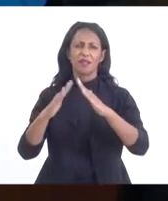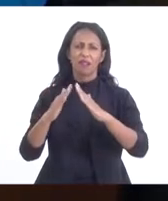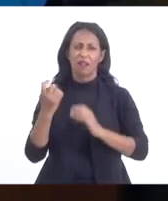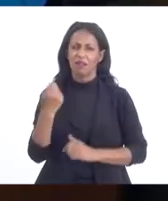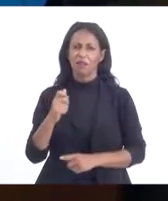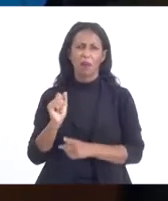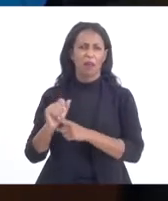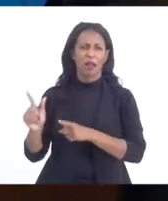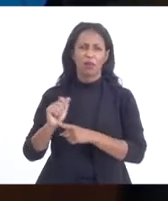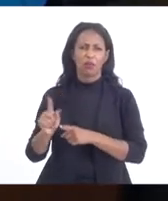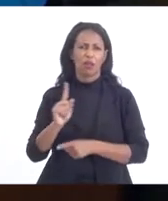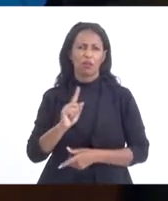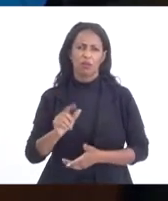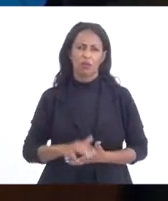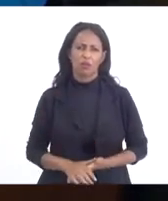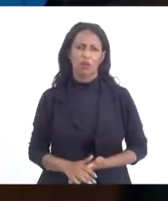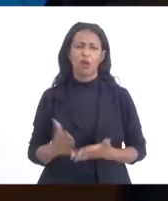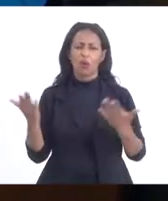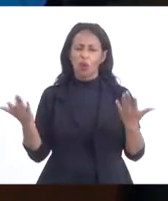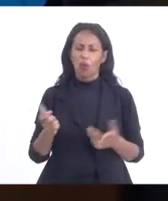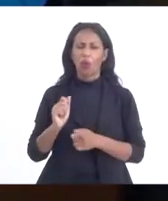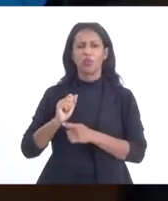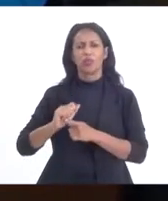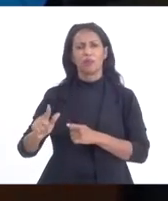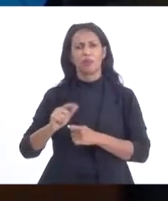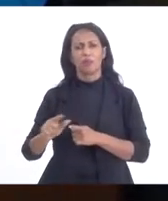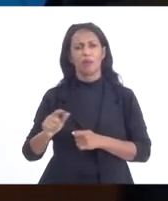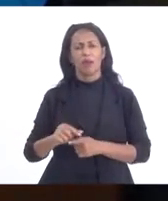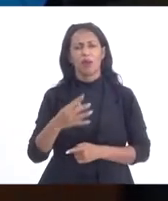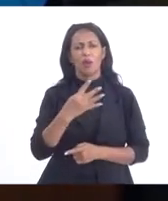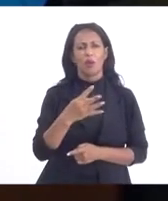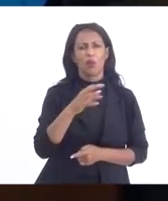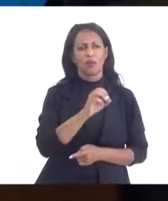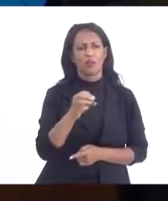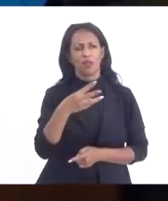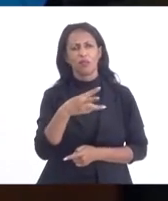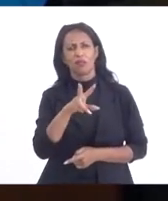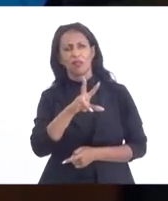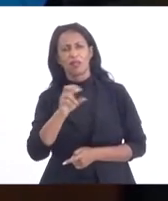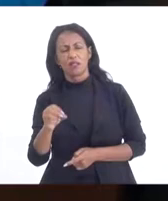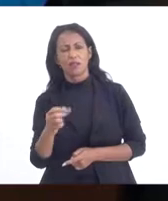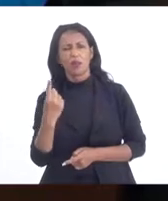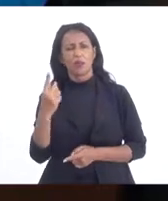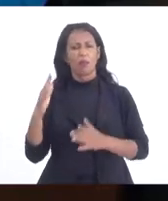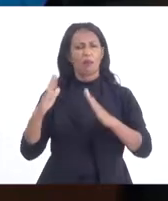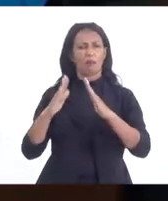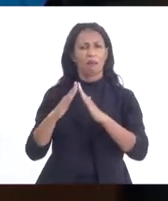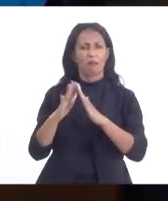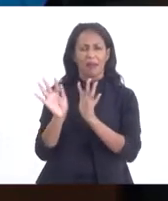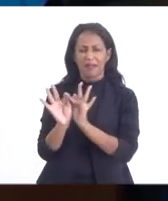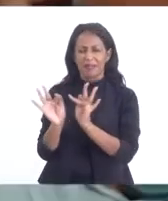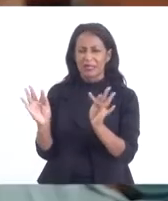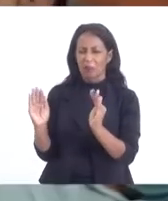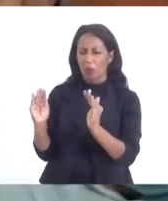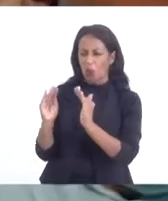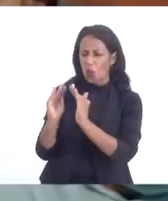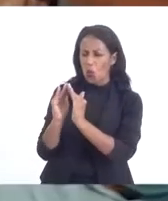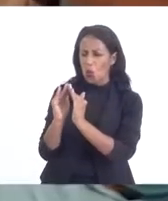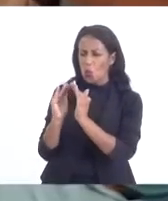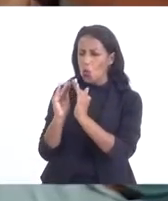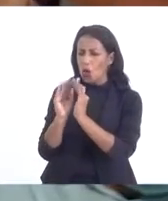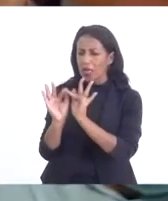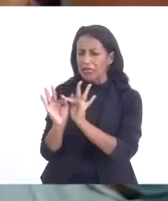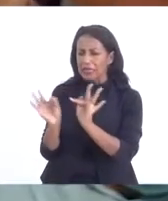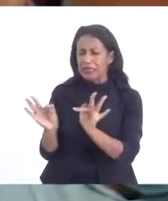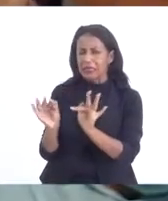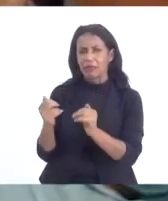aluguel. Hoje paga-se aluguel de 400, 350, 400 reais, uma moradia muito simples. É